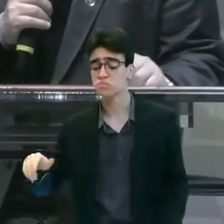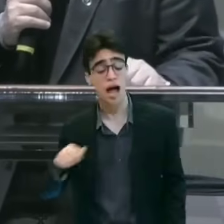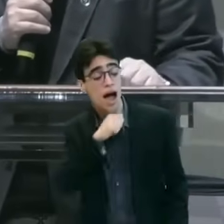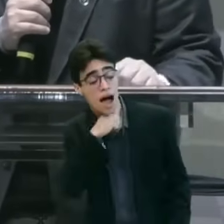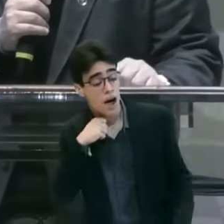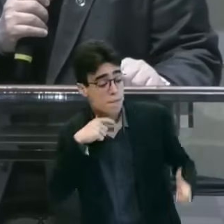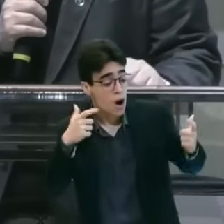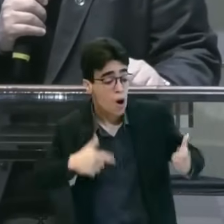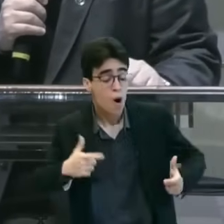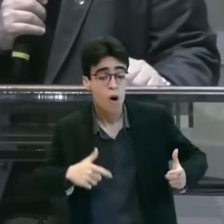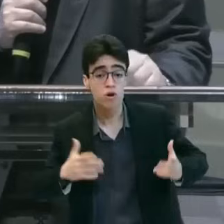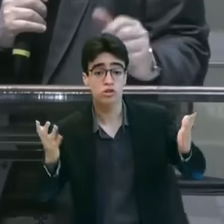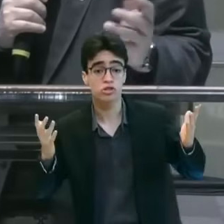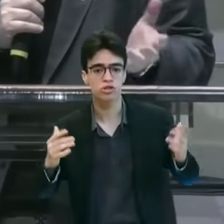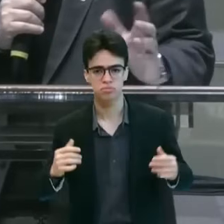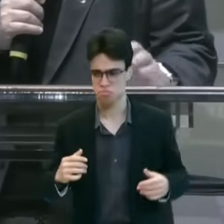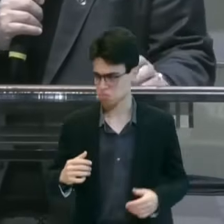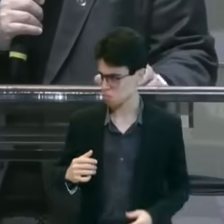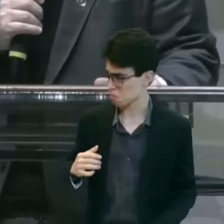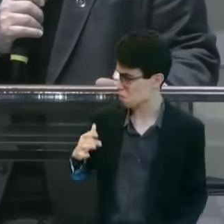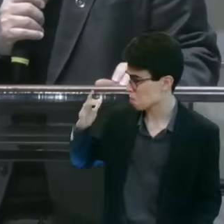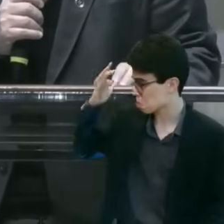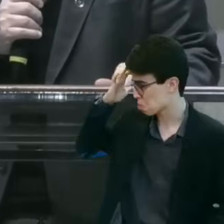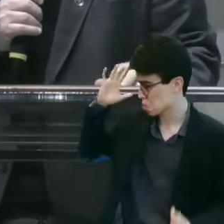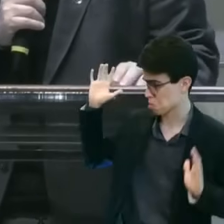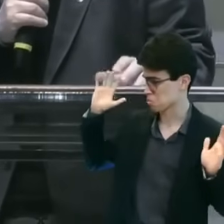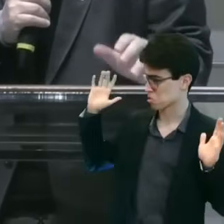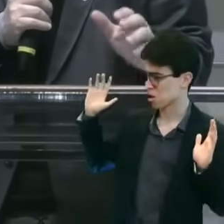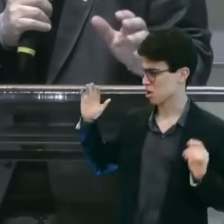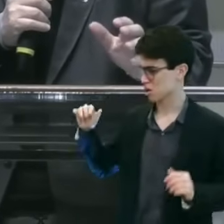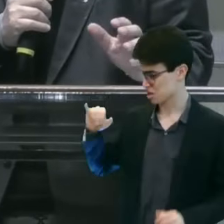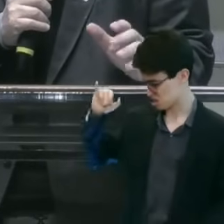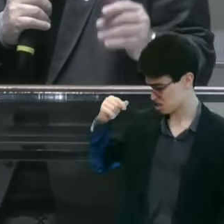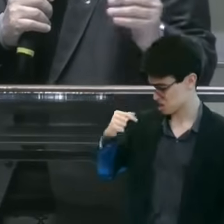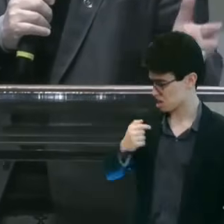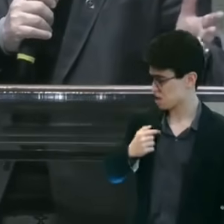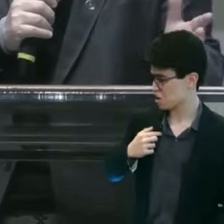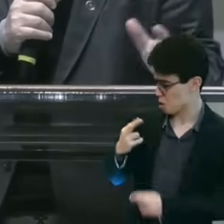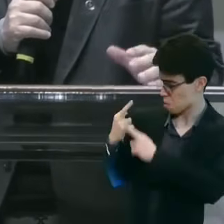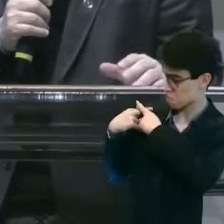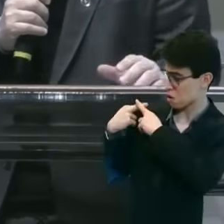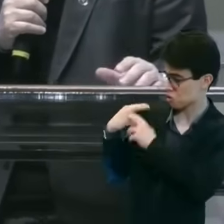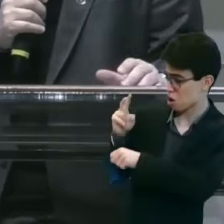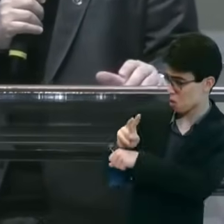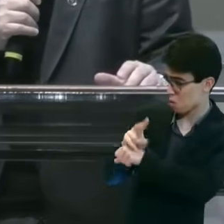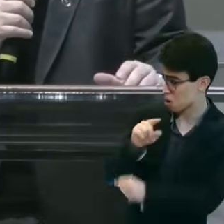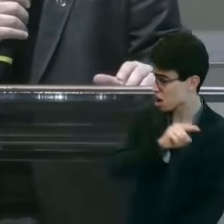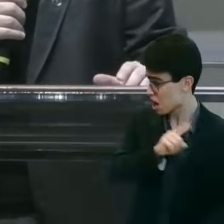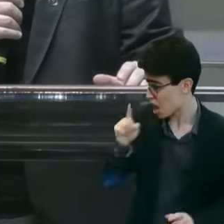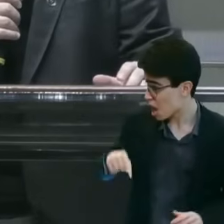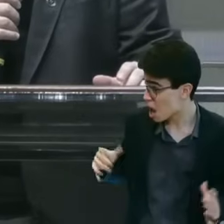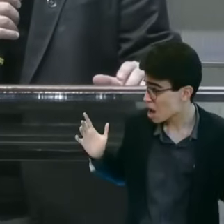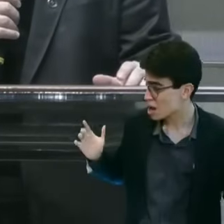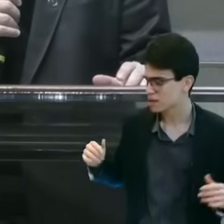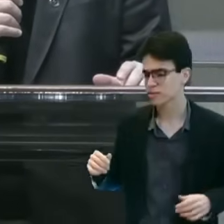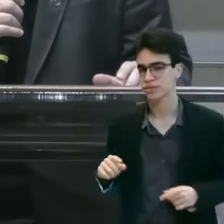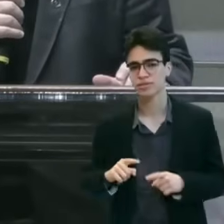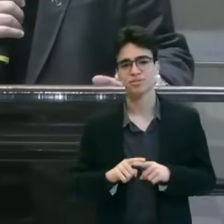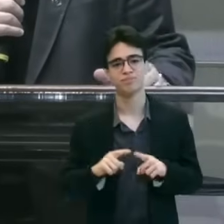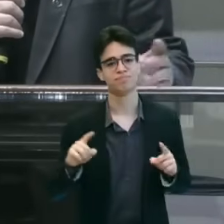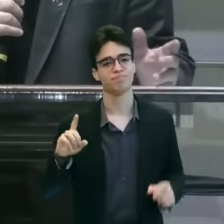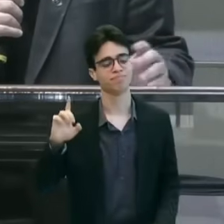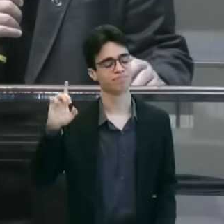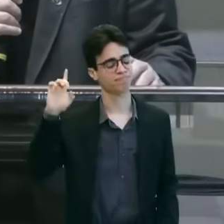Abel, o seu irmão? Não sei, respondeu Caim. Por acaso eu sou o guarda do meu irmão? E